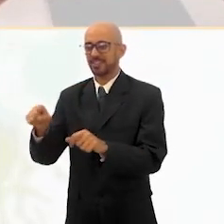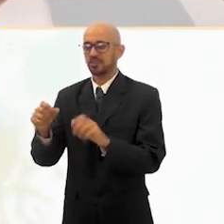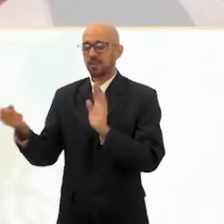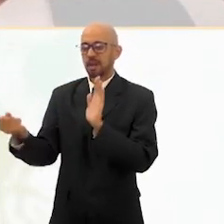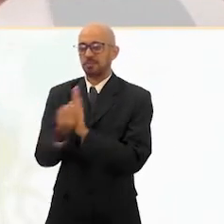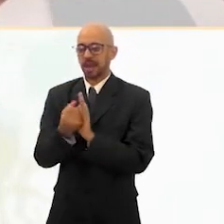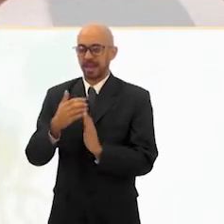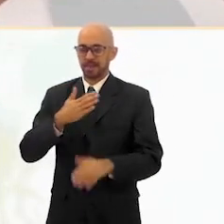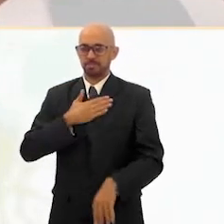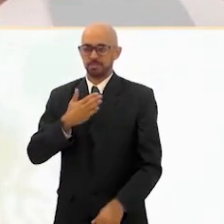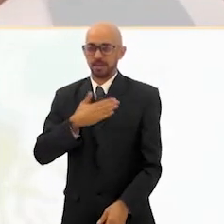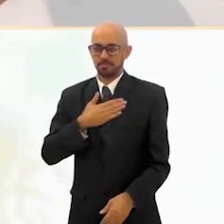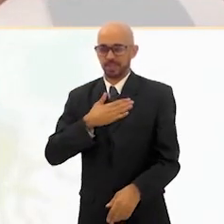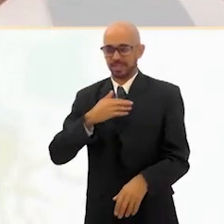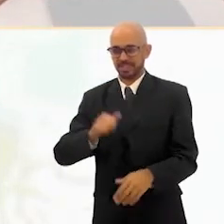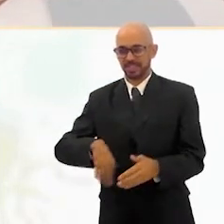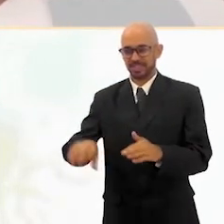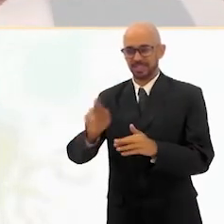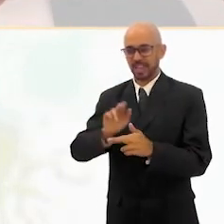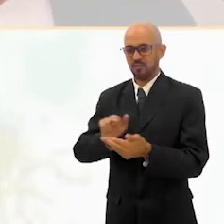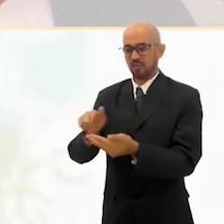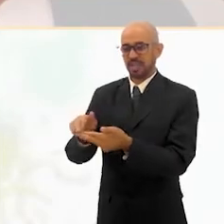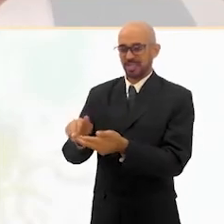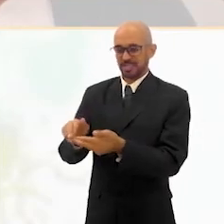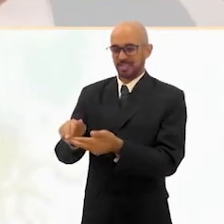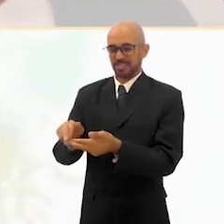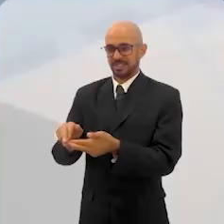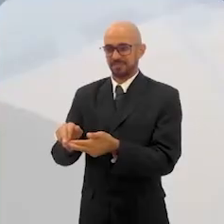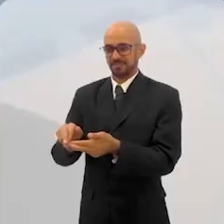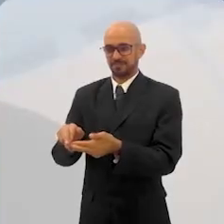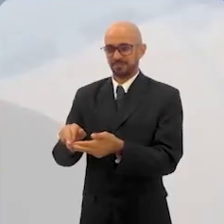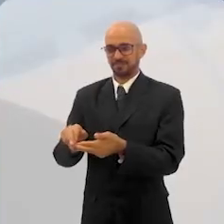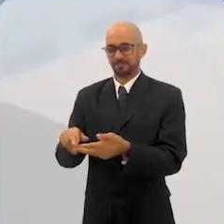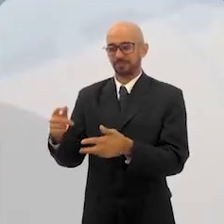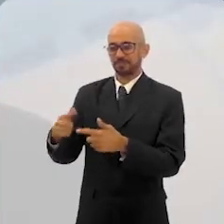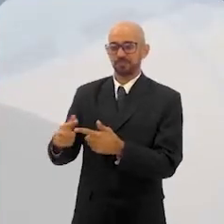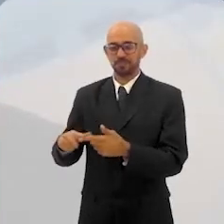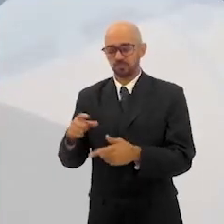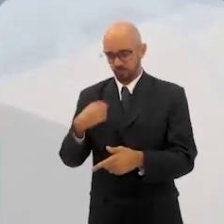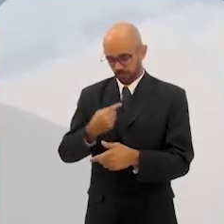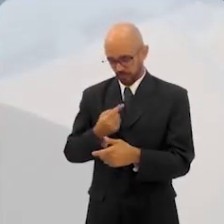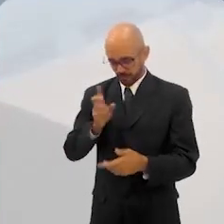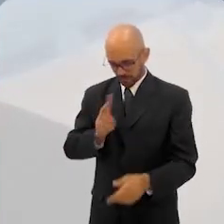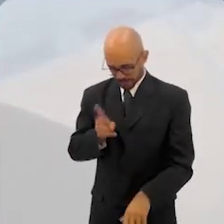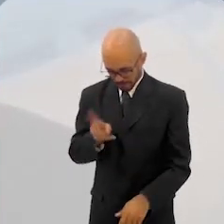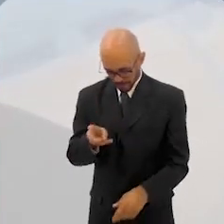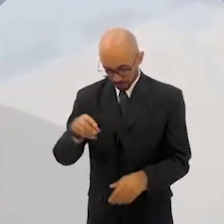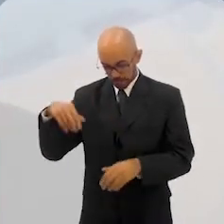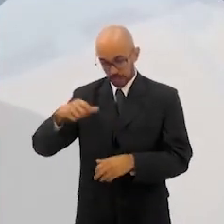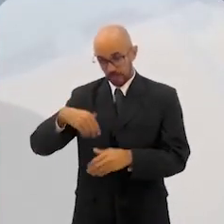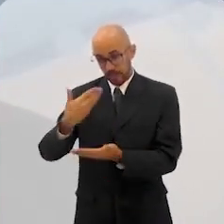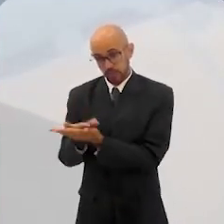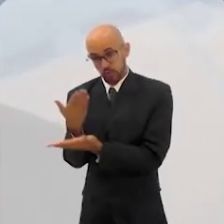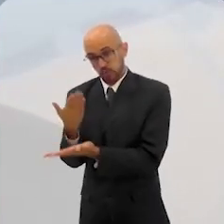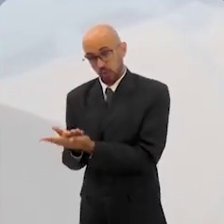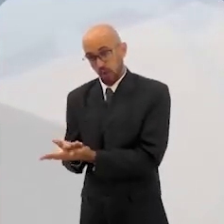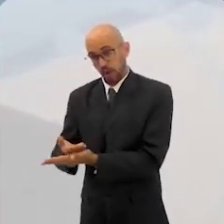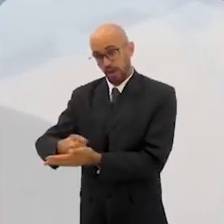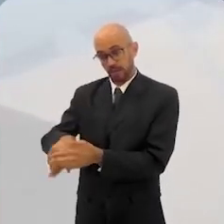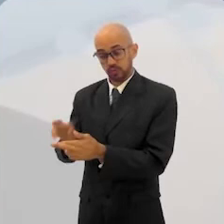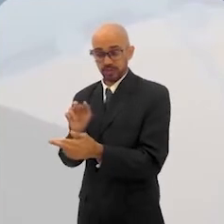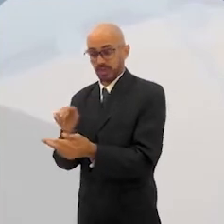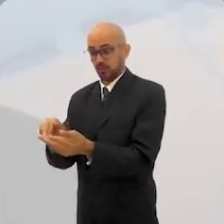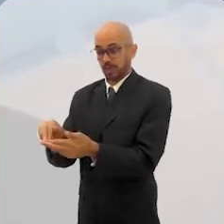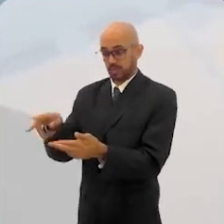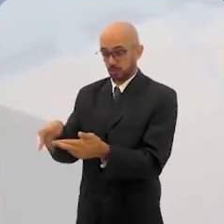Isso acho que foi marcante para mim, assim. Então, essas referências, porque a gente sempre na escola, né, principalmente na infância, a gente faz referência